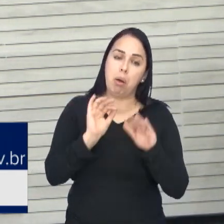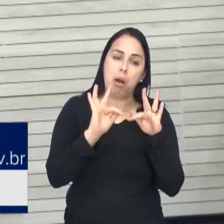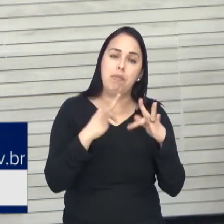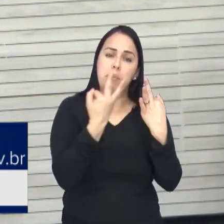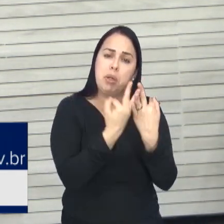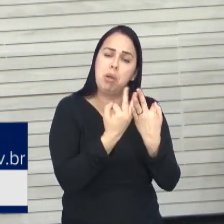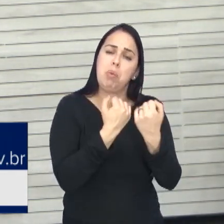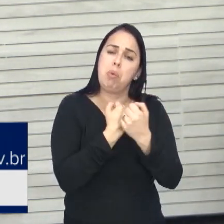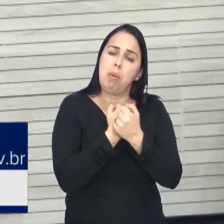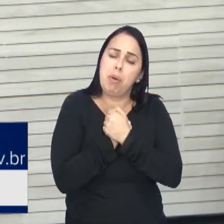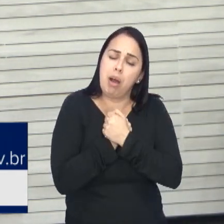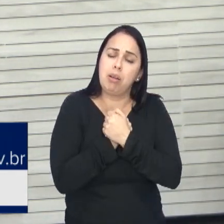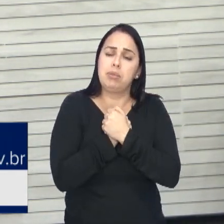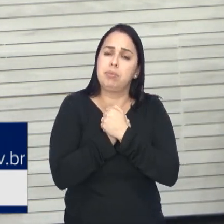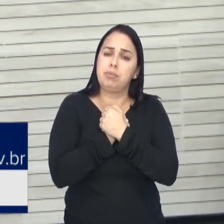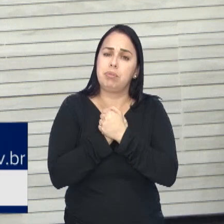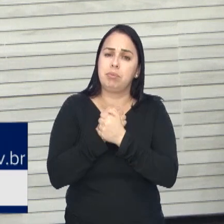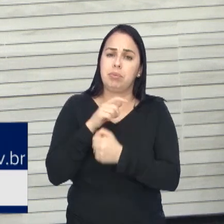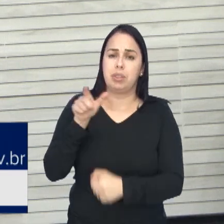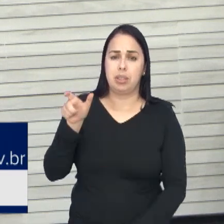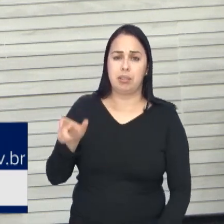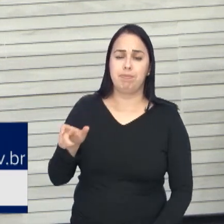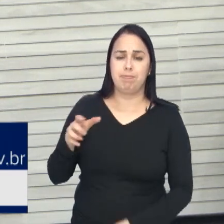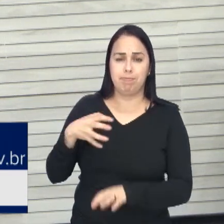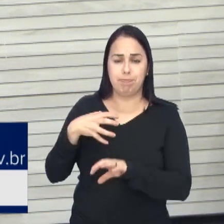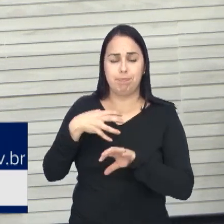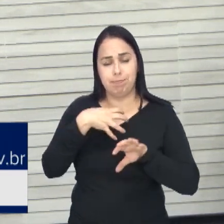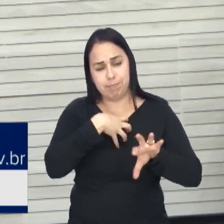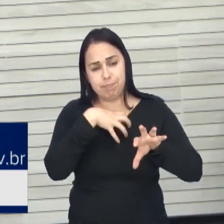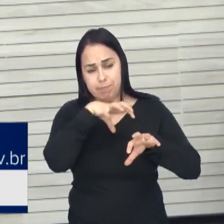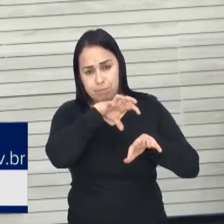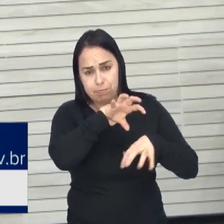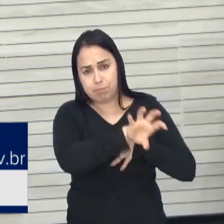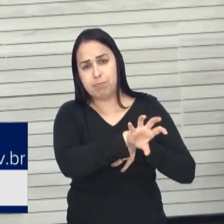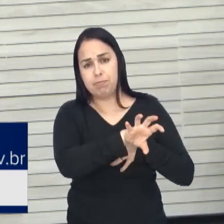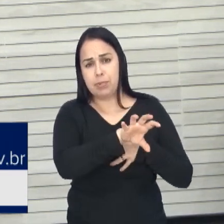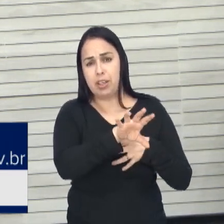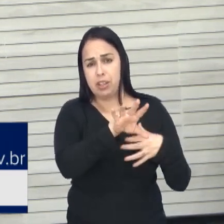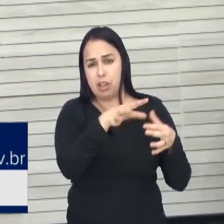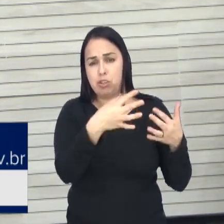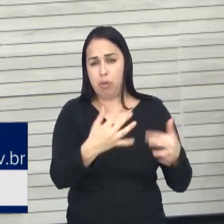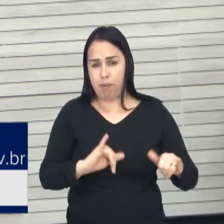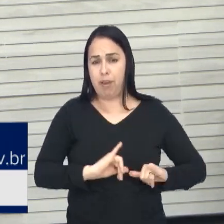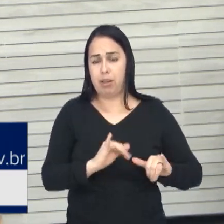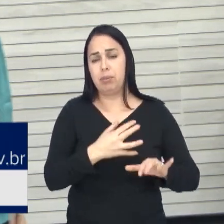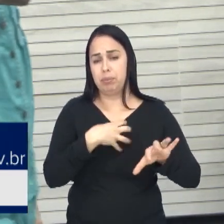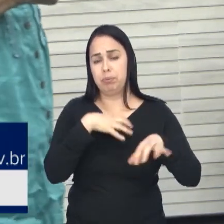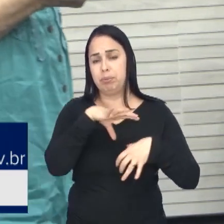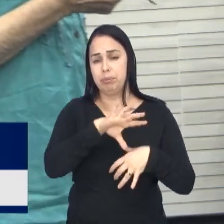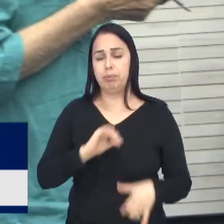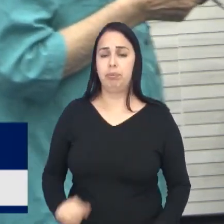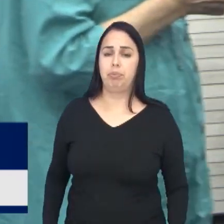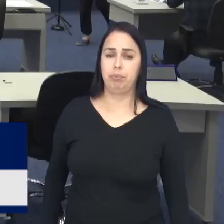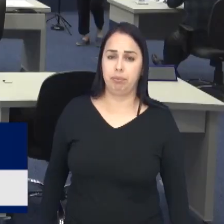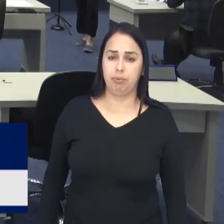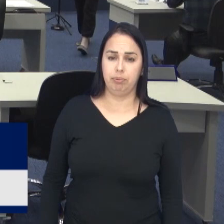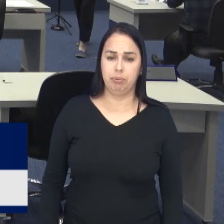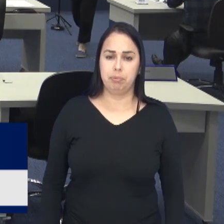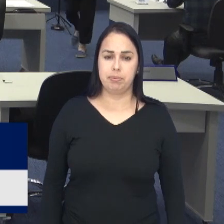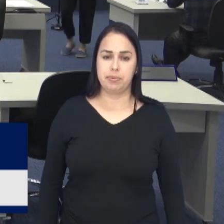família, falar que a dor dela também é minha, a dor da família também é minha.